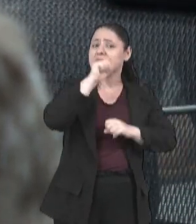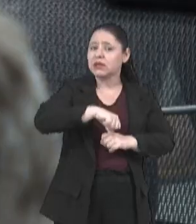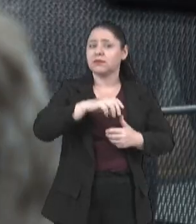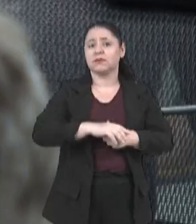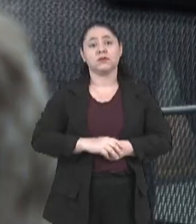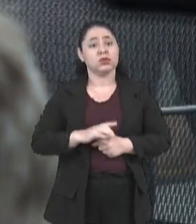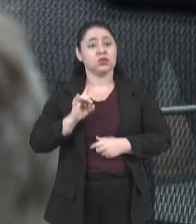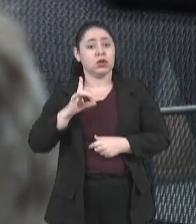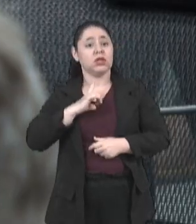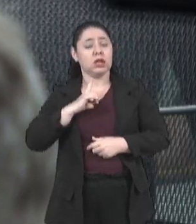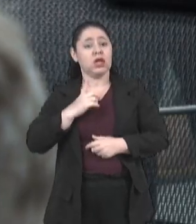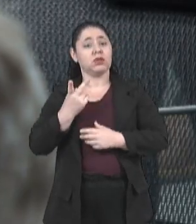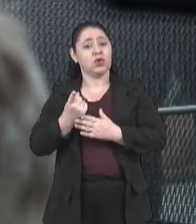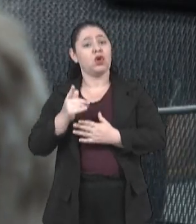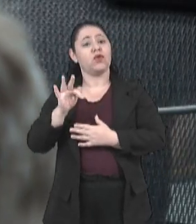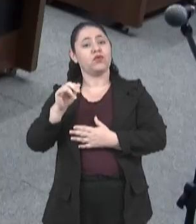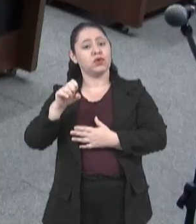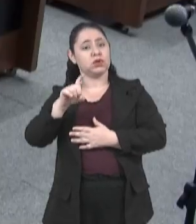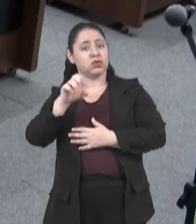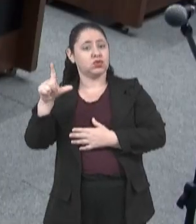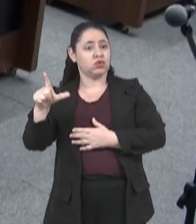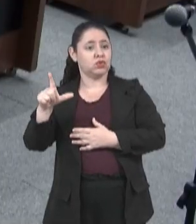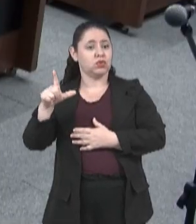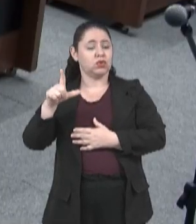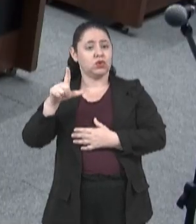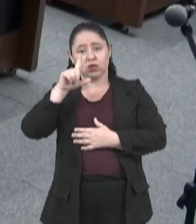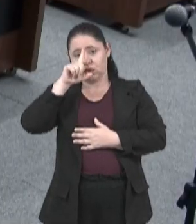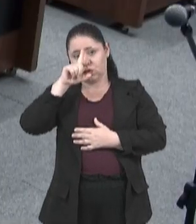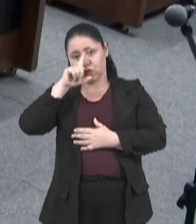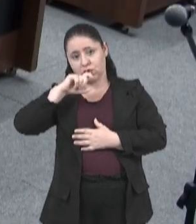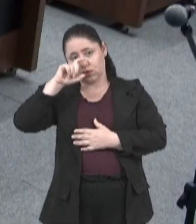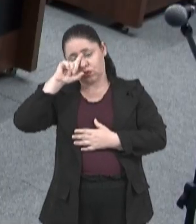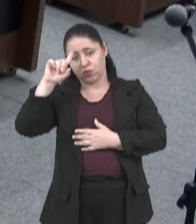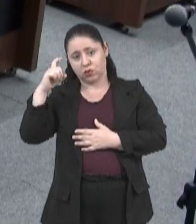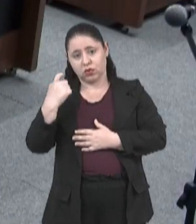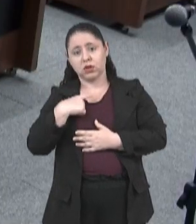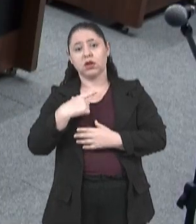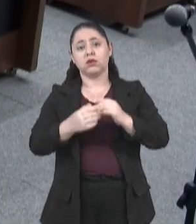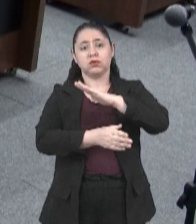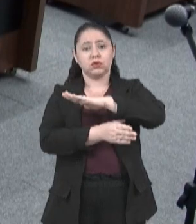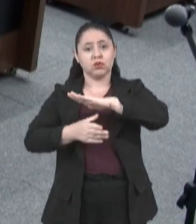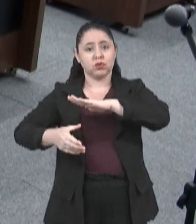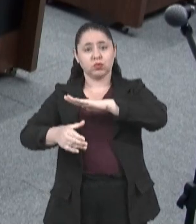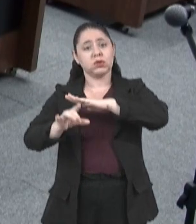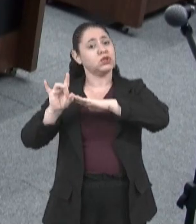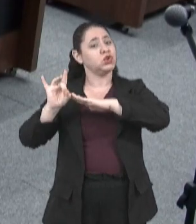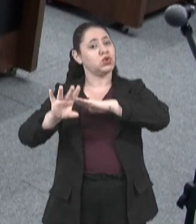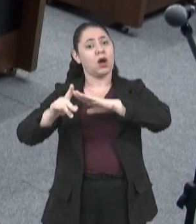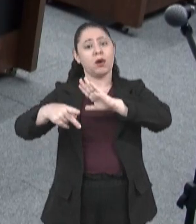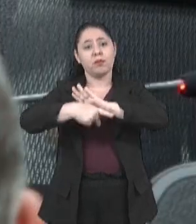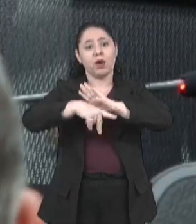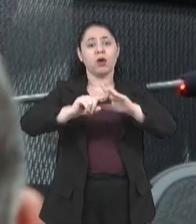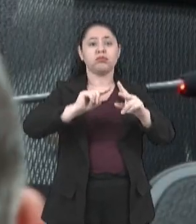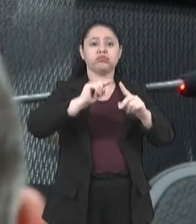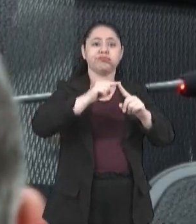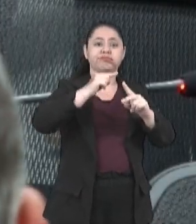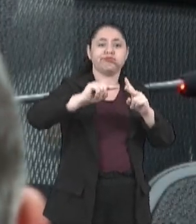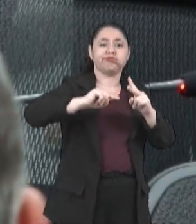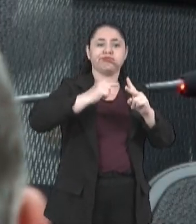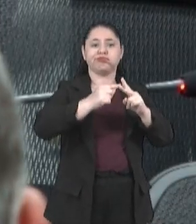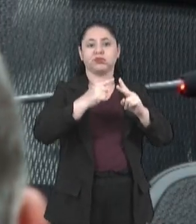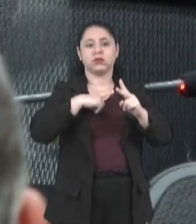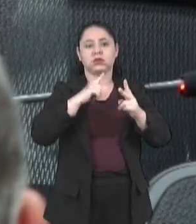tem investimento do Fundersul que o governo Zeca deixou e da Sanesul, exclusivamente